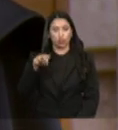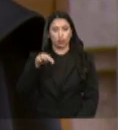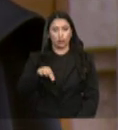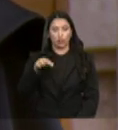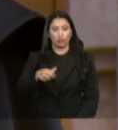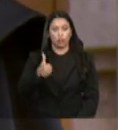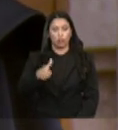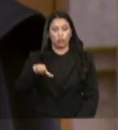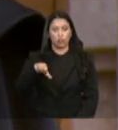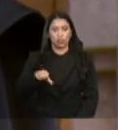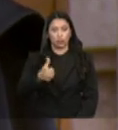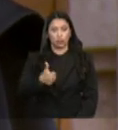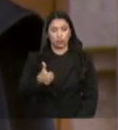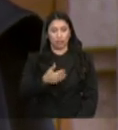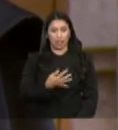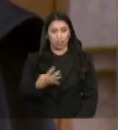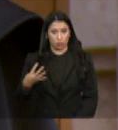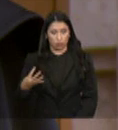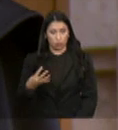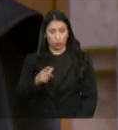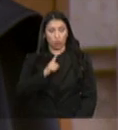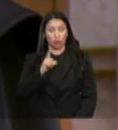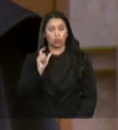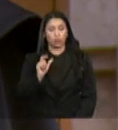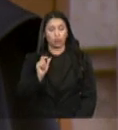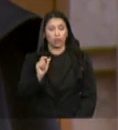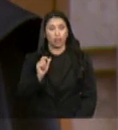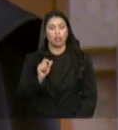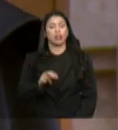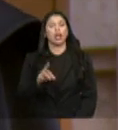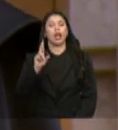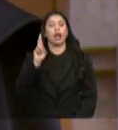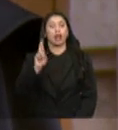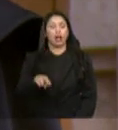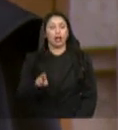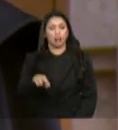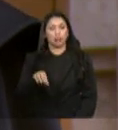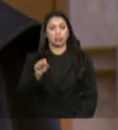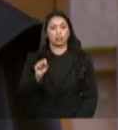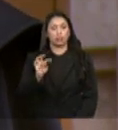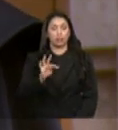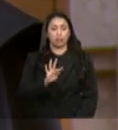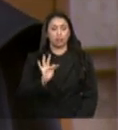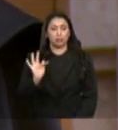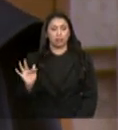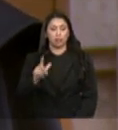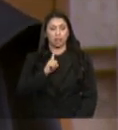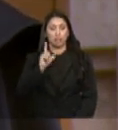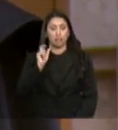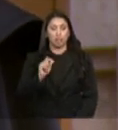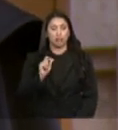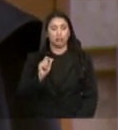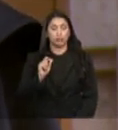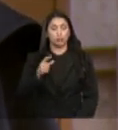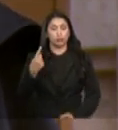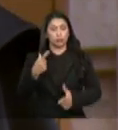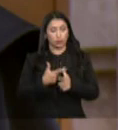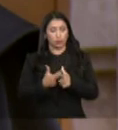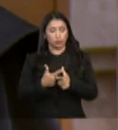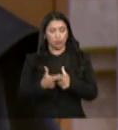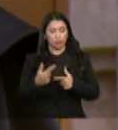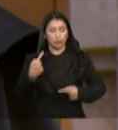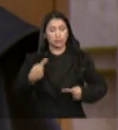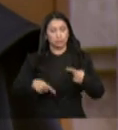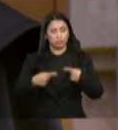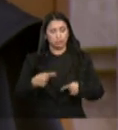1914 a razão de ser dessa igreja Suprema corte e a causa das irritações políticas provocaram